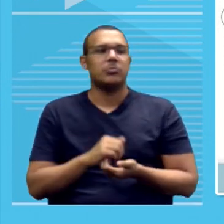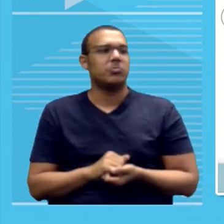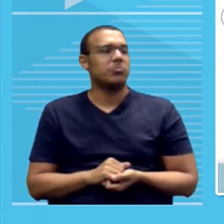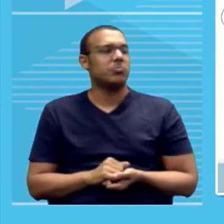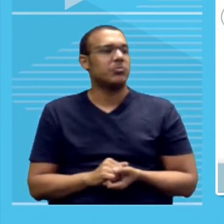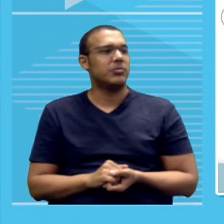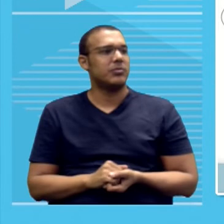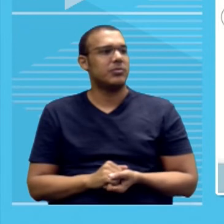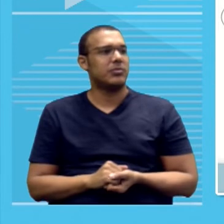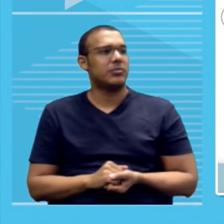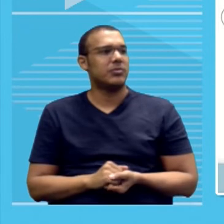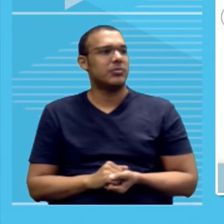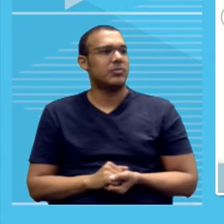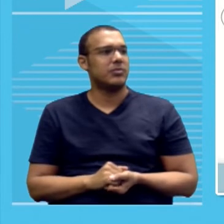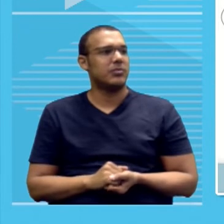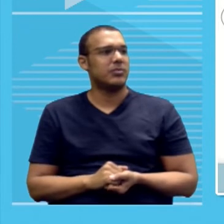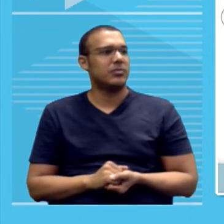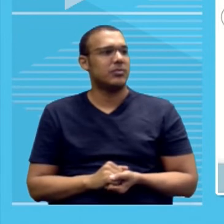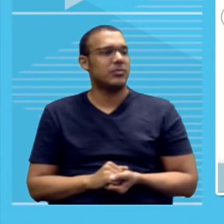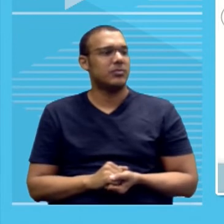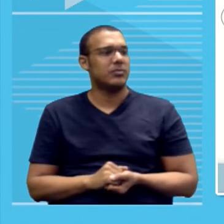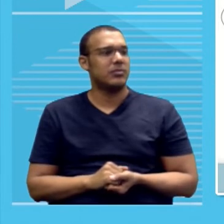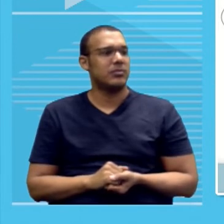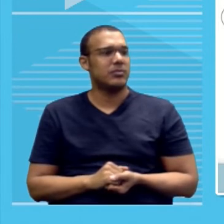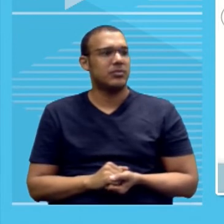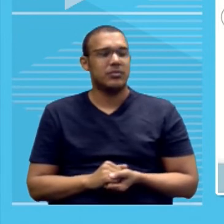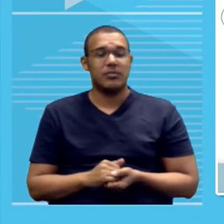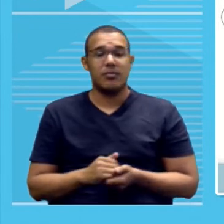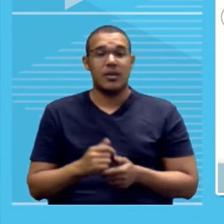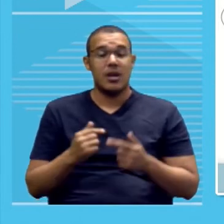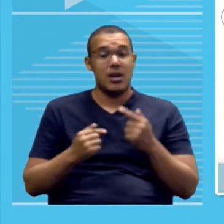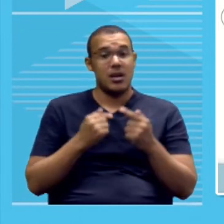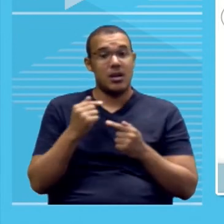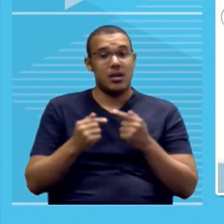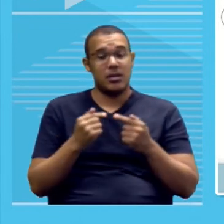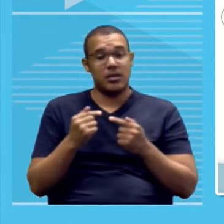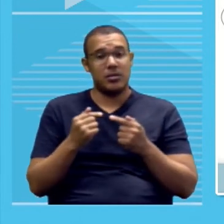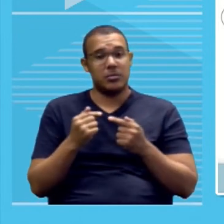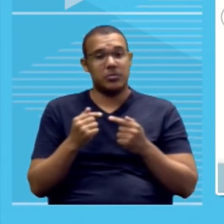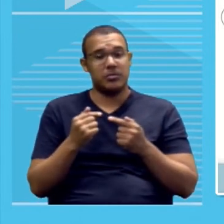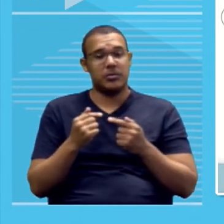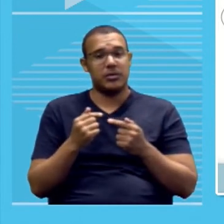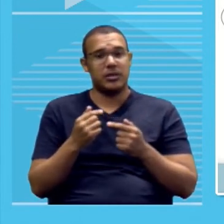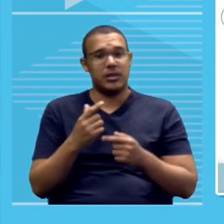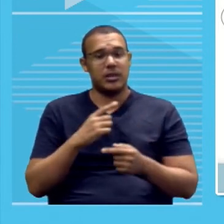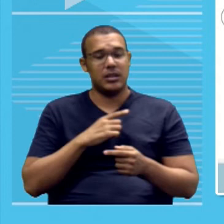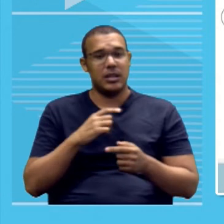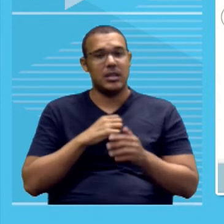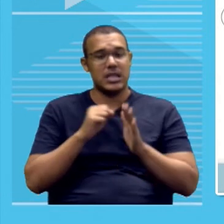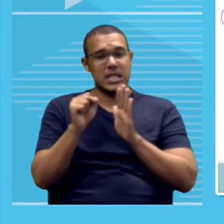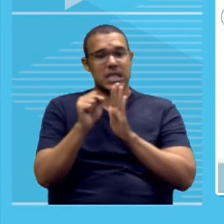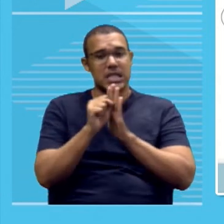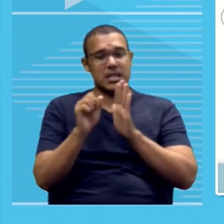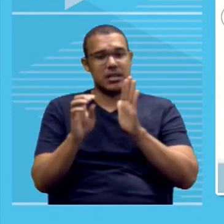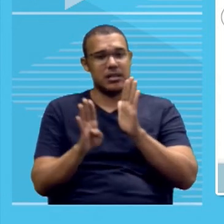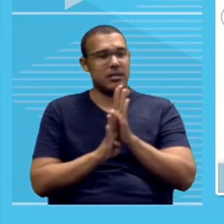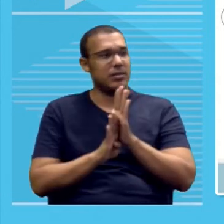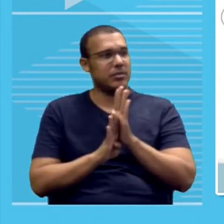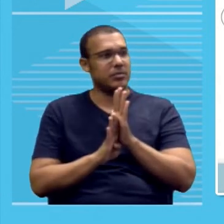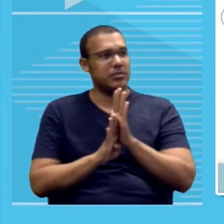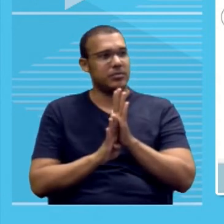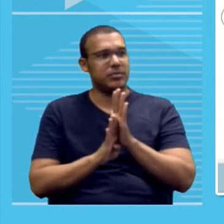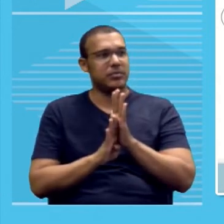está gerando esse sistema. Os geradores, assim como os resistores, eles têm símbolos, tá bom? Os geradores costumam